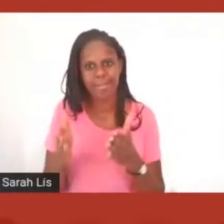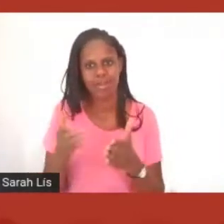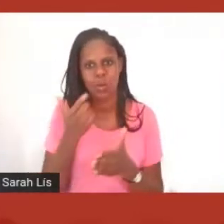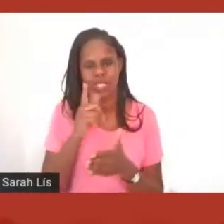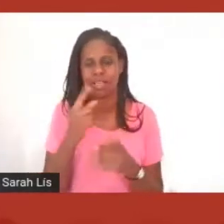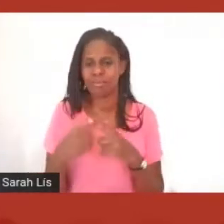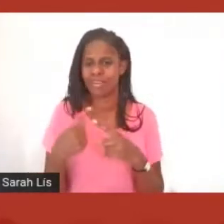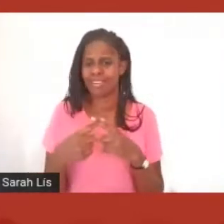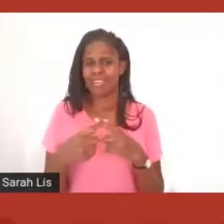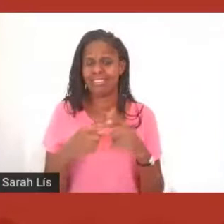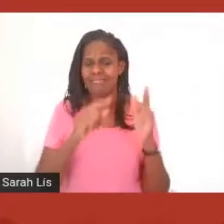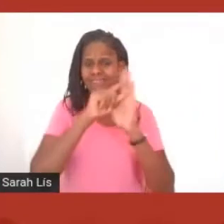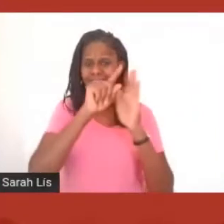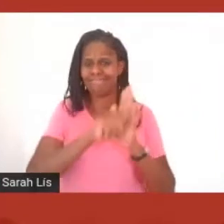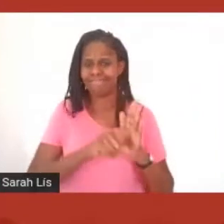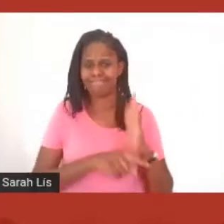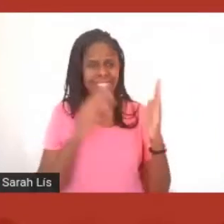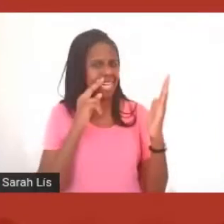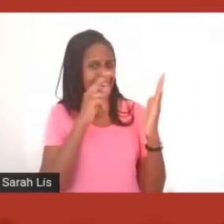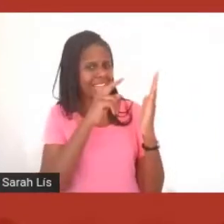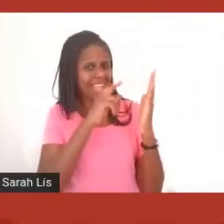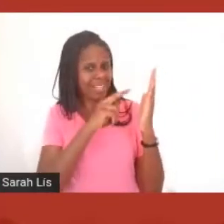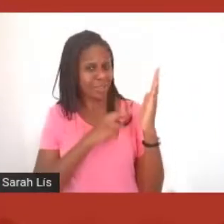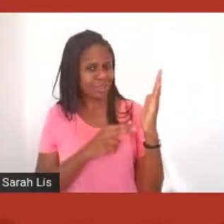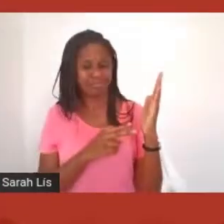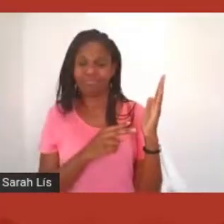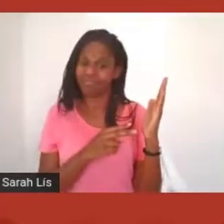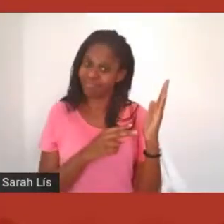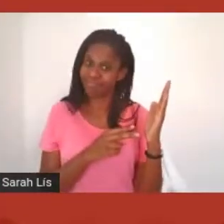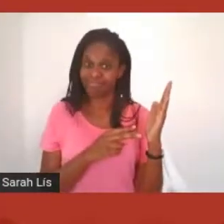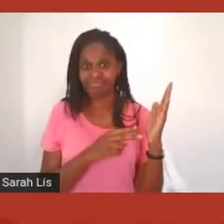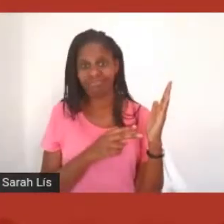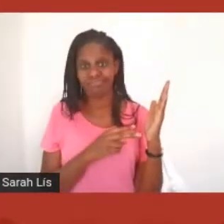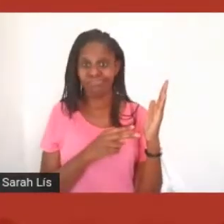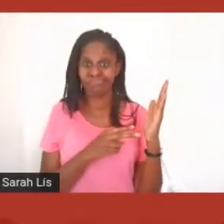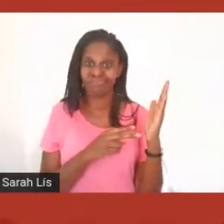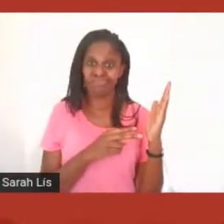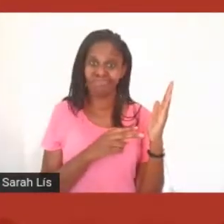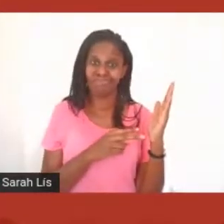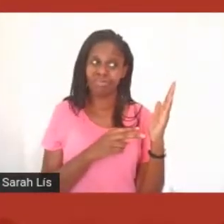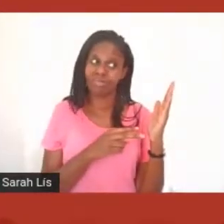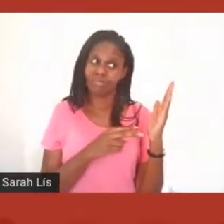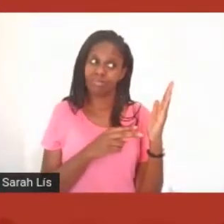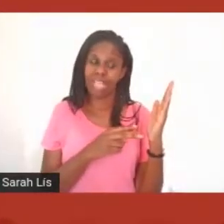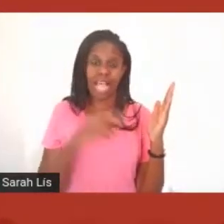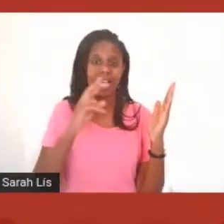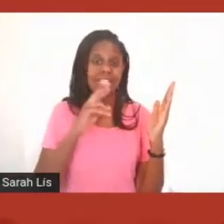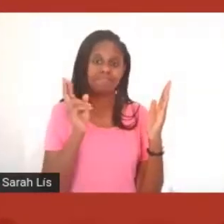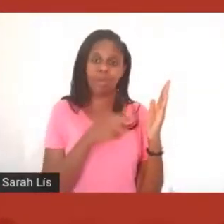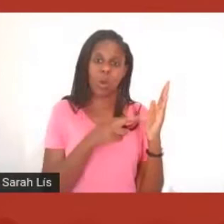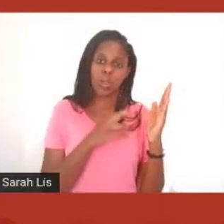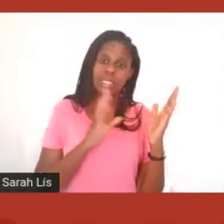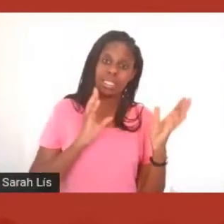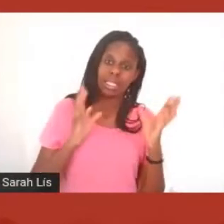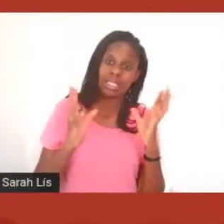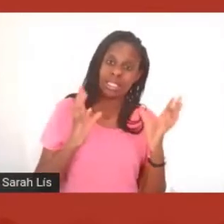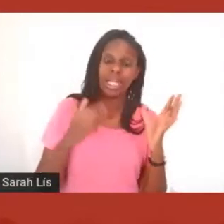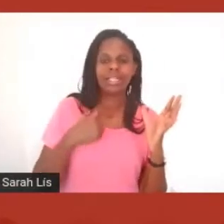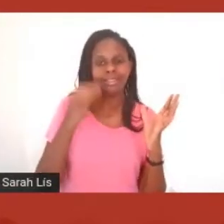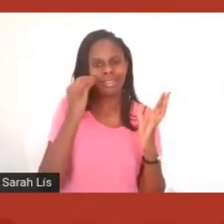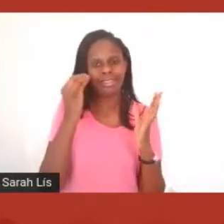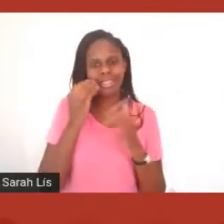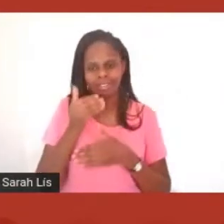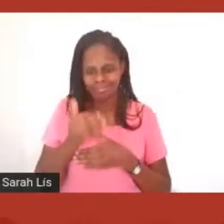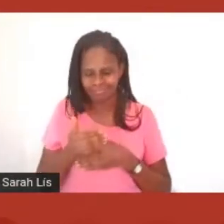lendo as alternativas, eu sei a resposta, né? Mas tentando seguir um passo a passo para